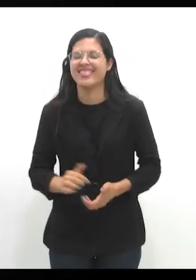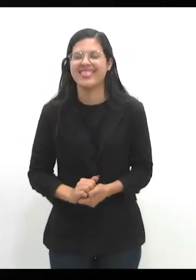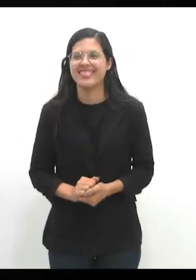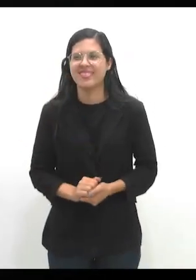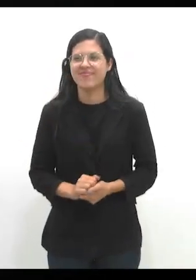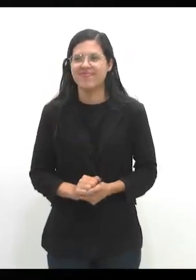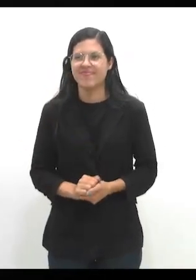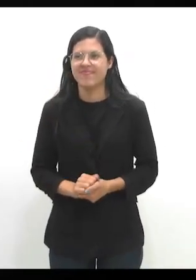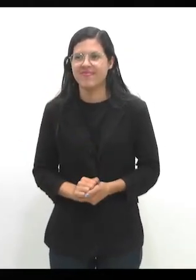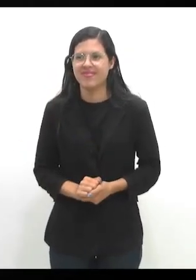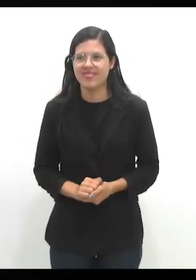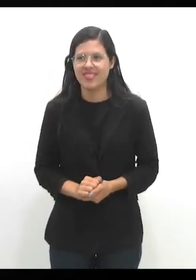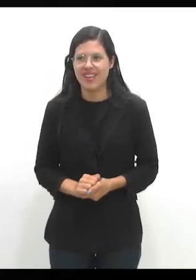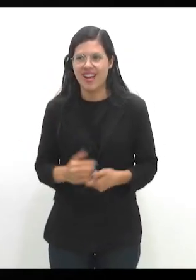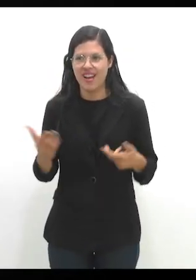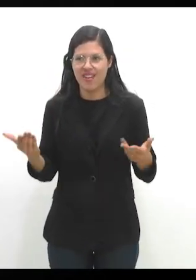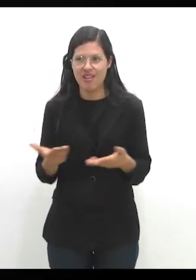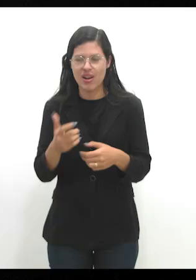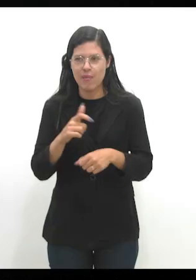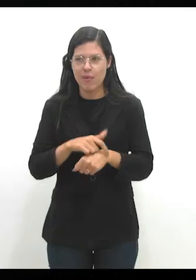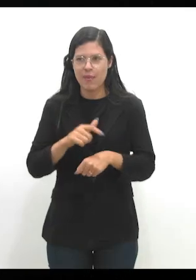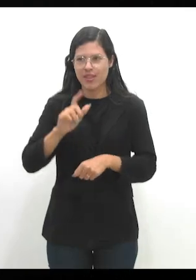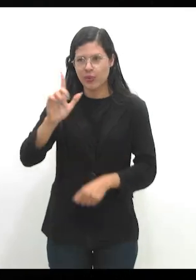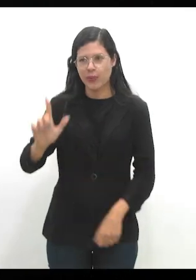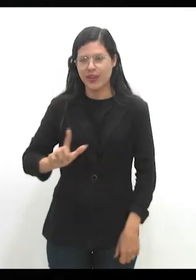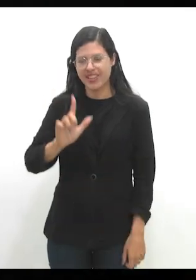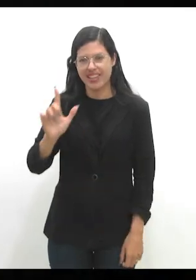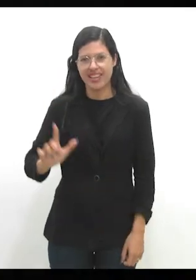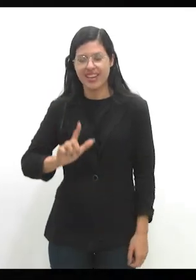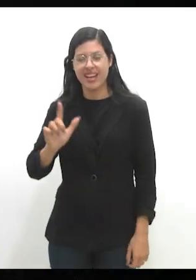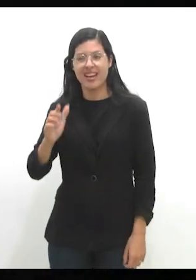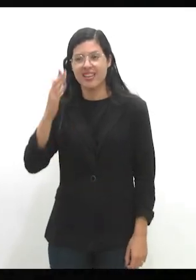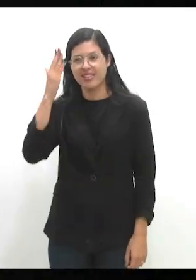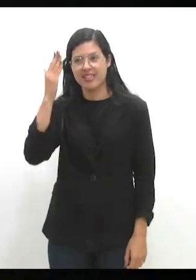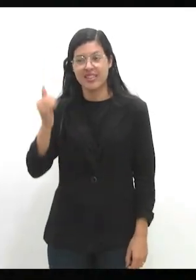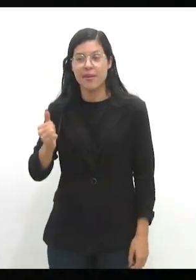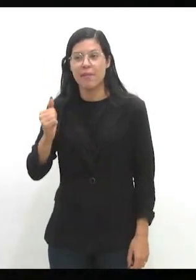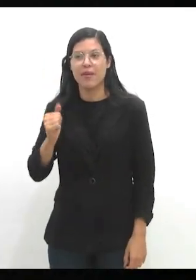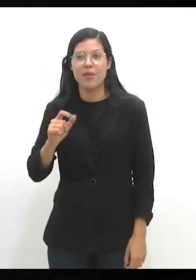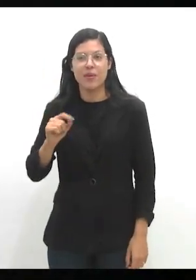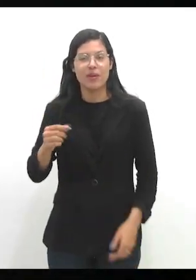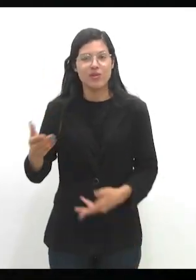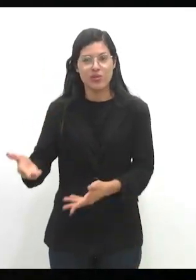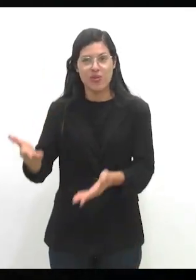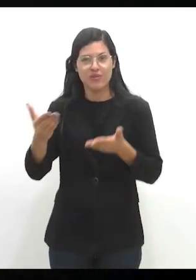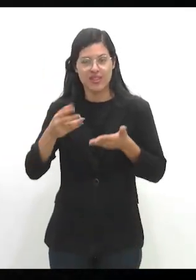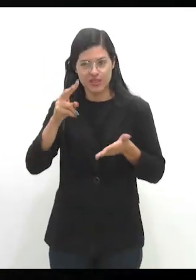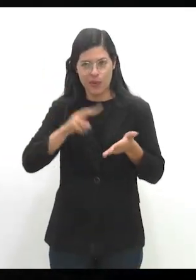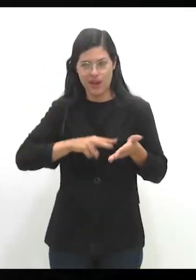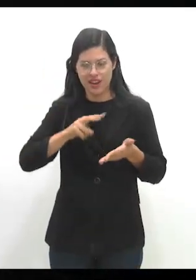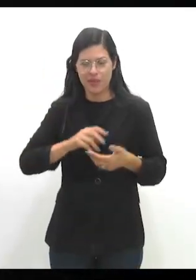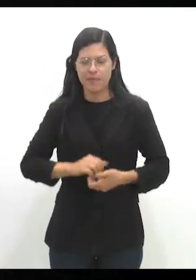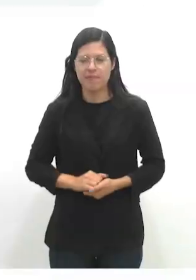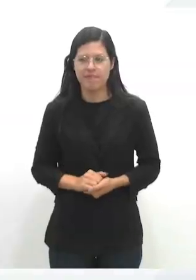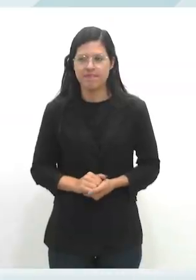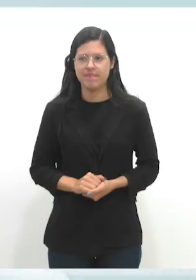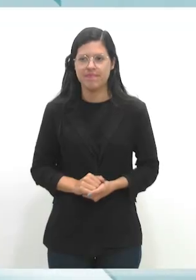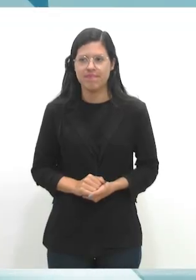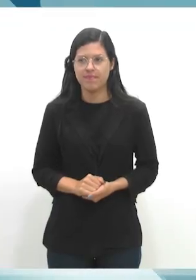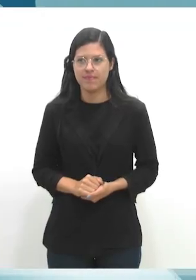né? É verdade. Gente, chegamos agora no nosso momento literário. Vamos saber o que os nossos convidados andam